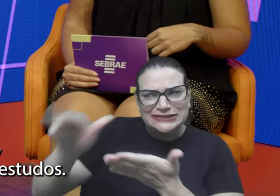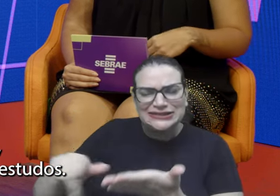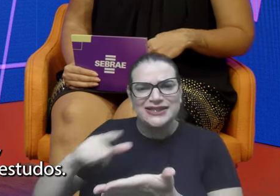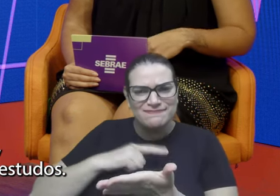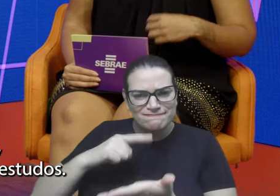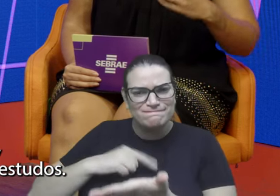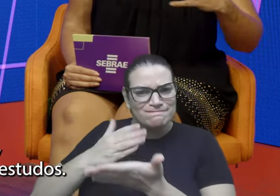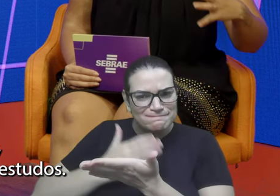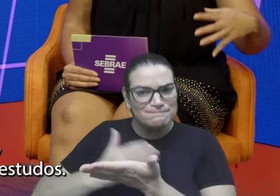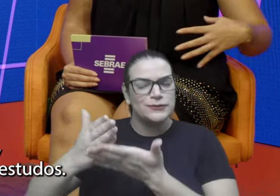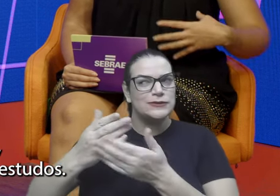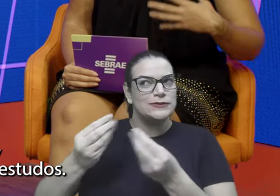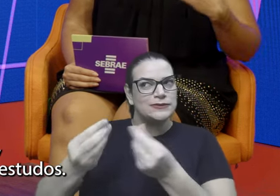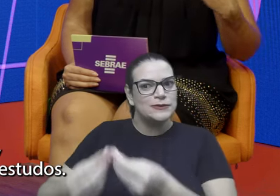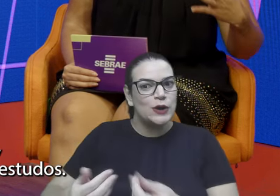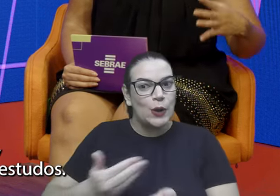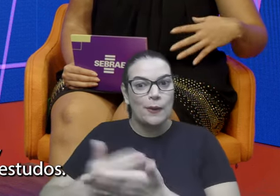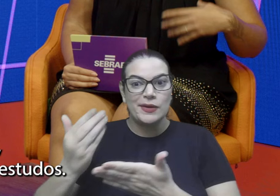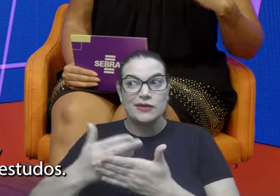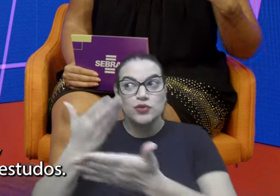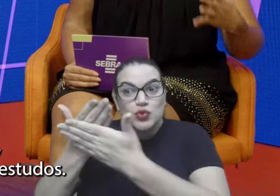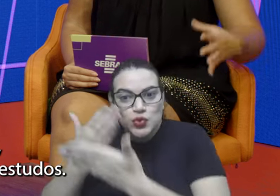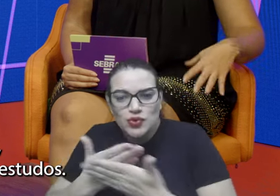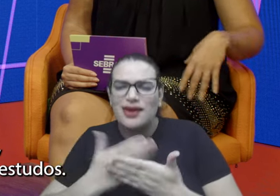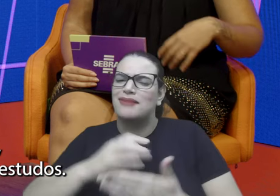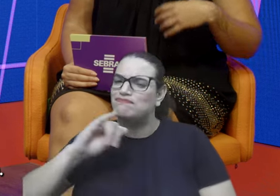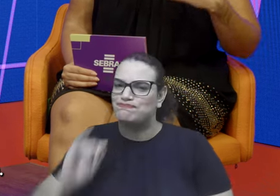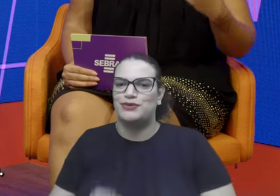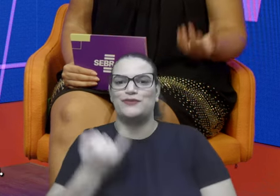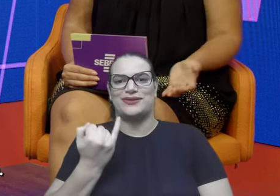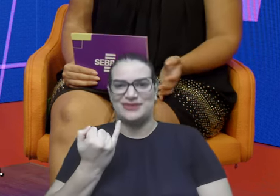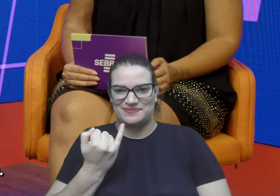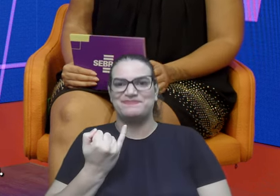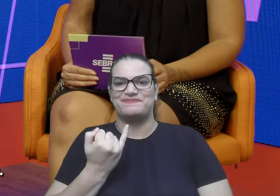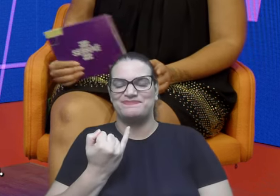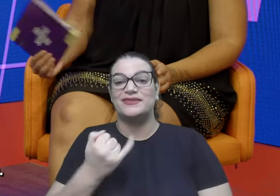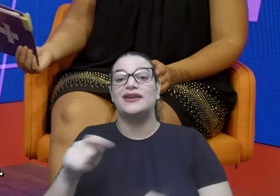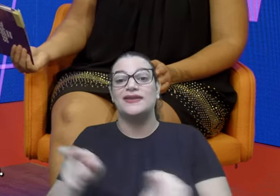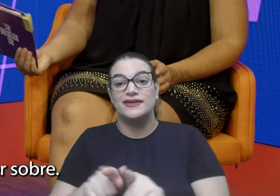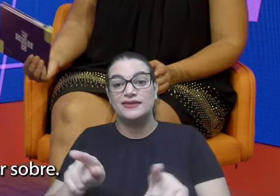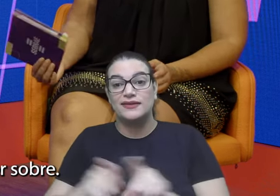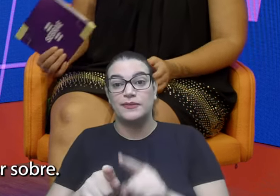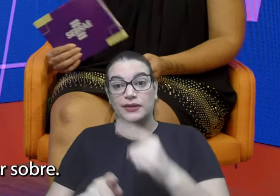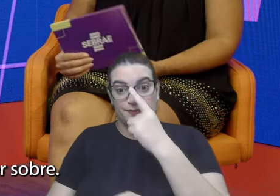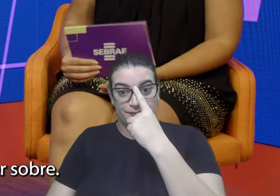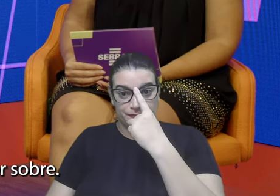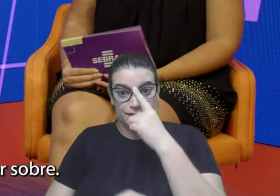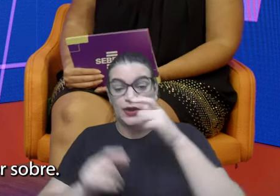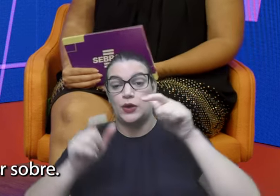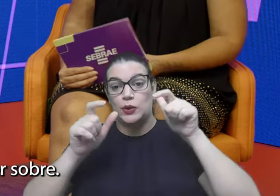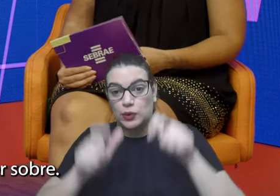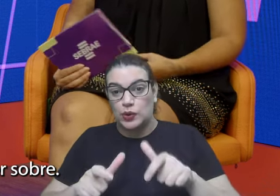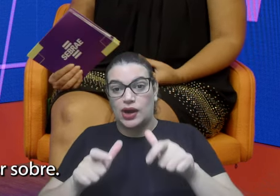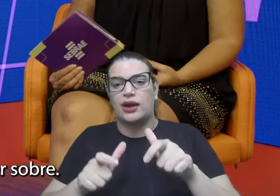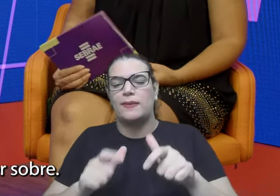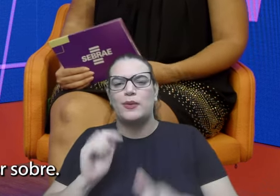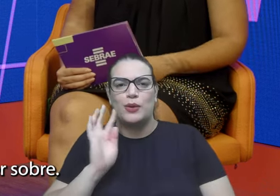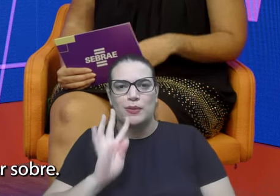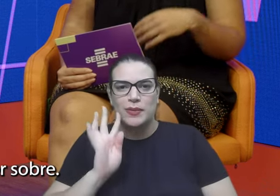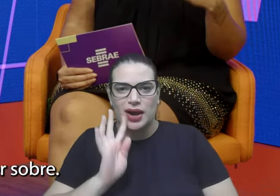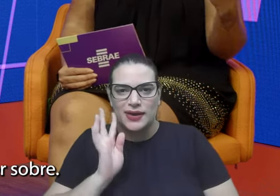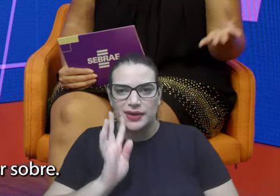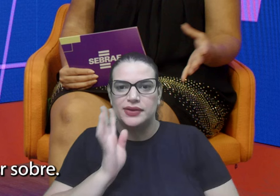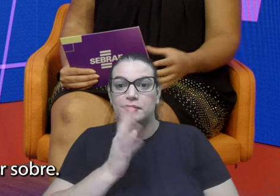tão que tão começando a ter mais estudos então procurar sobre isso think Olga é um lugar muito bacana